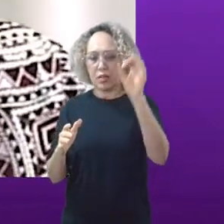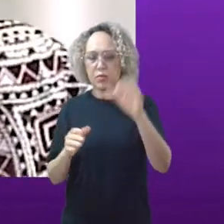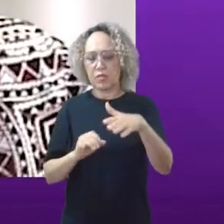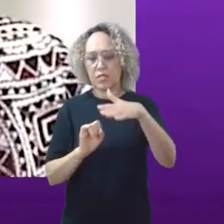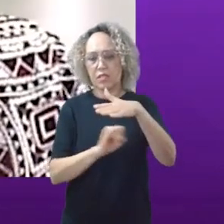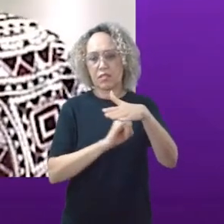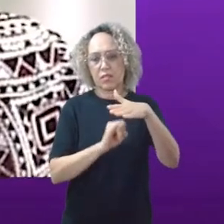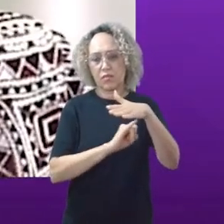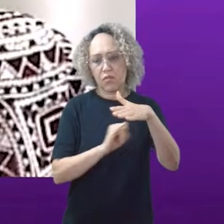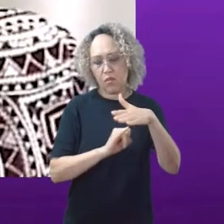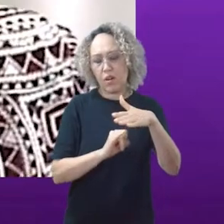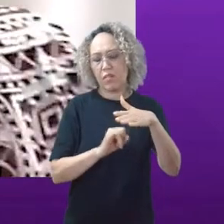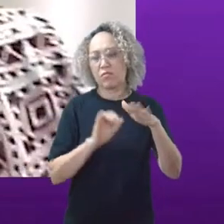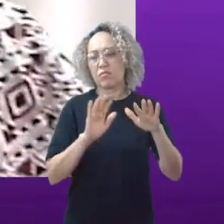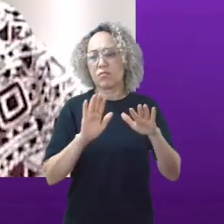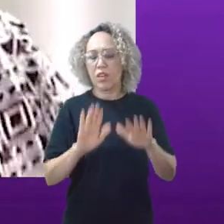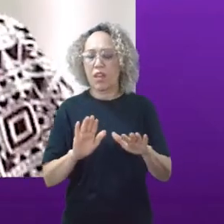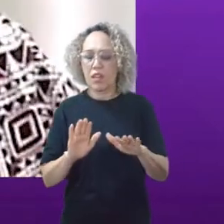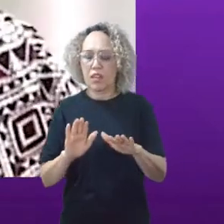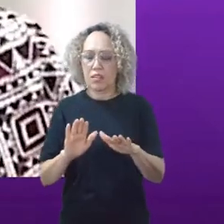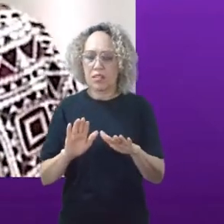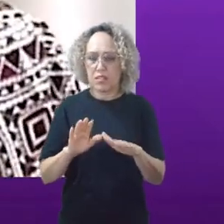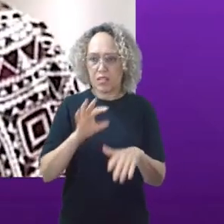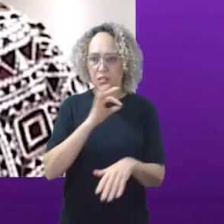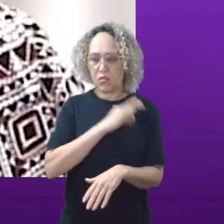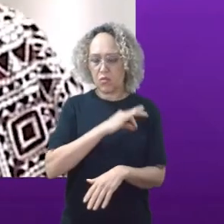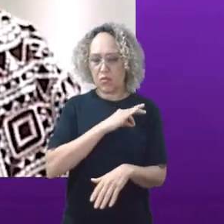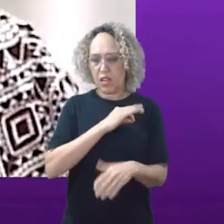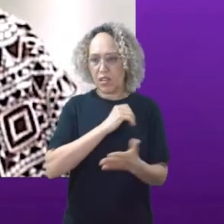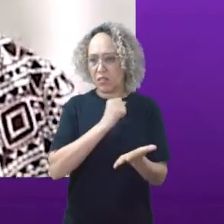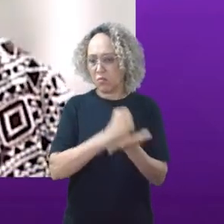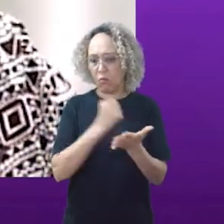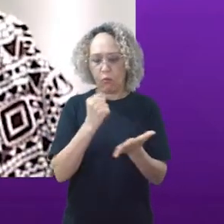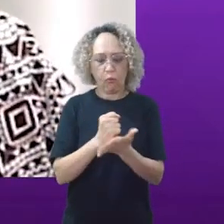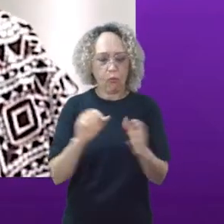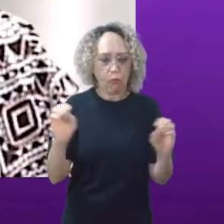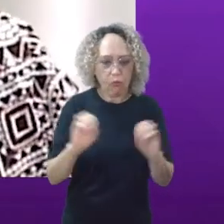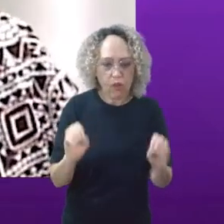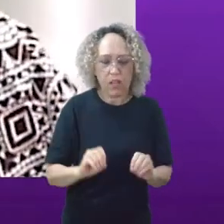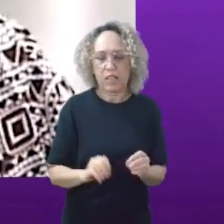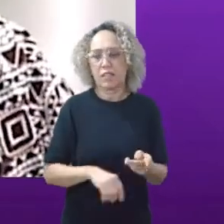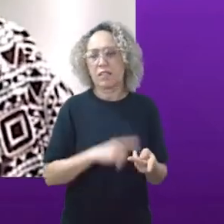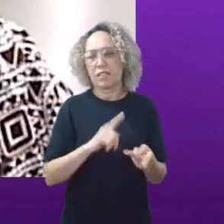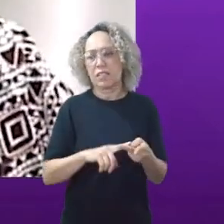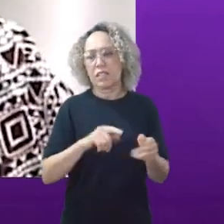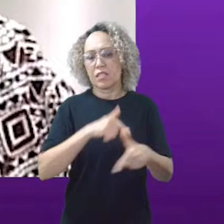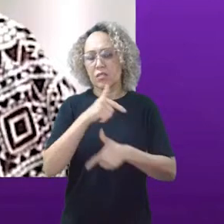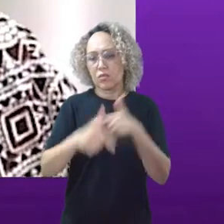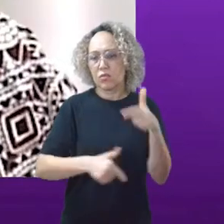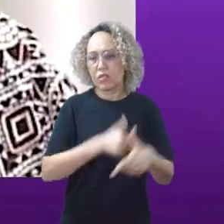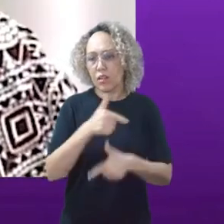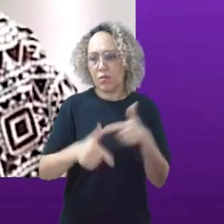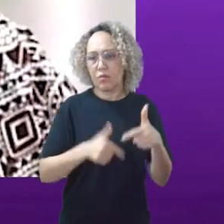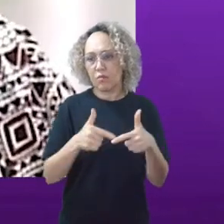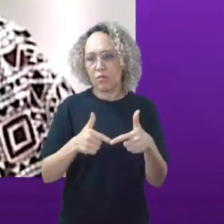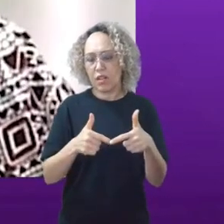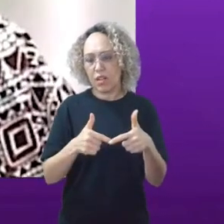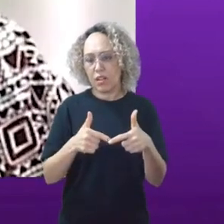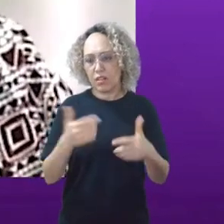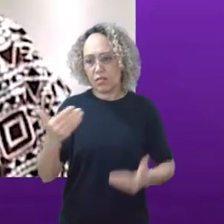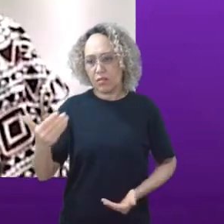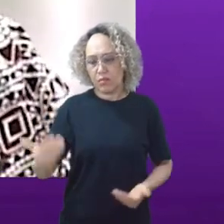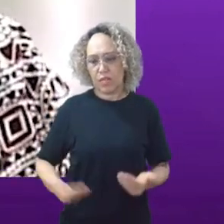informalidade, seja no assalariamento sem registro de carteira, seja no trabalho como